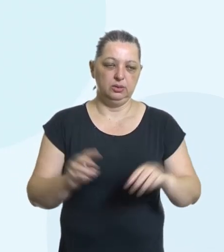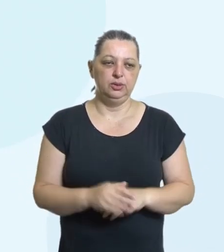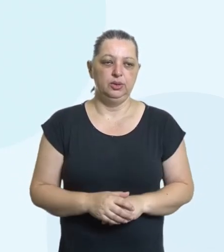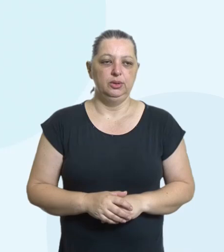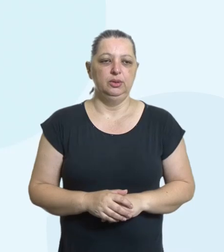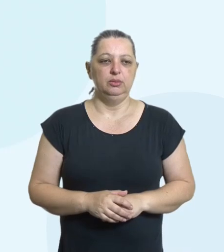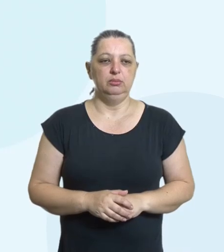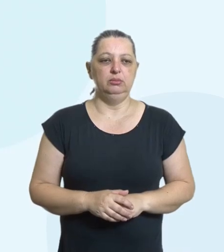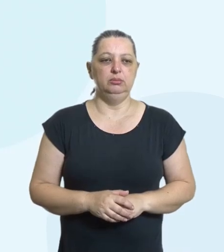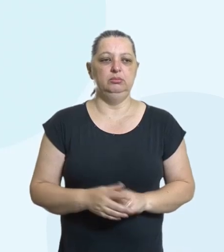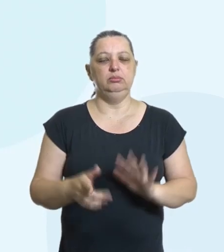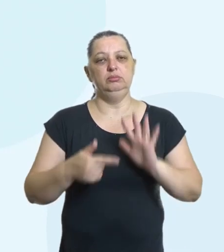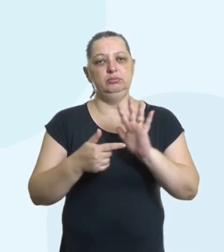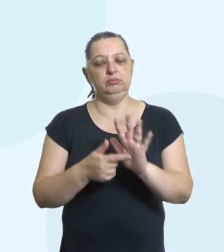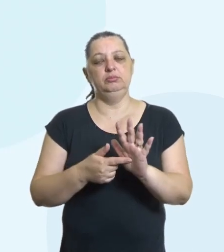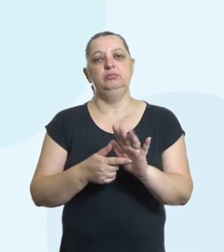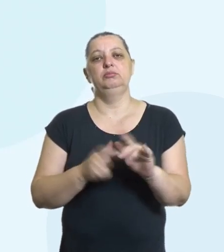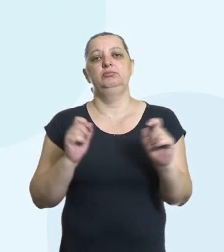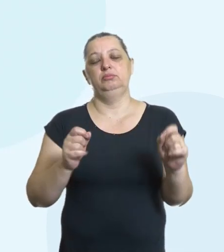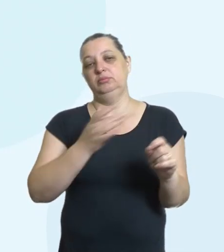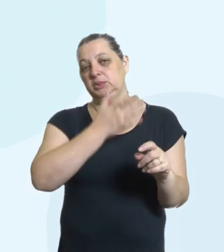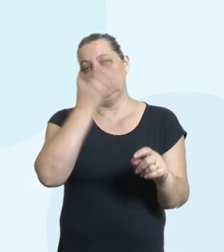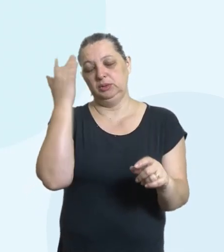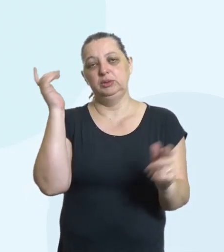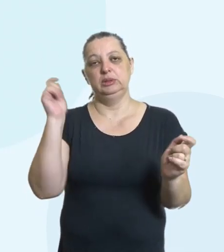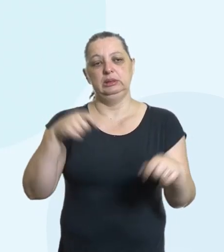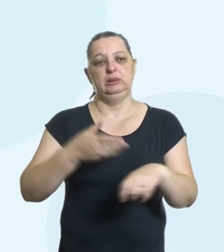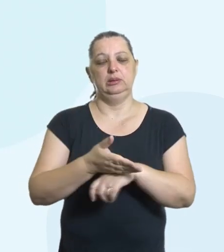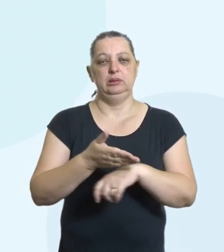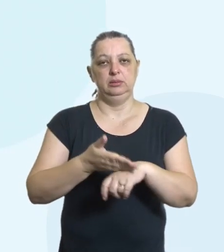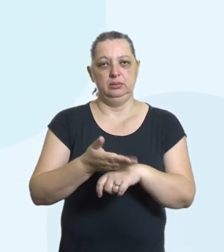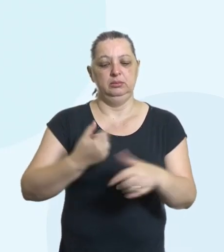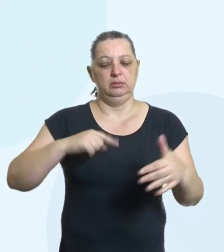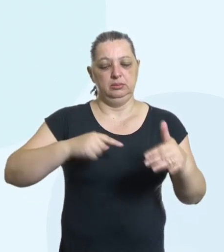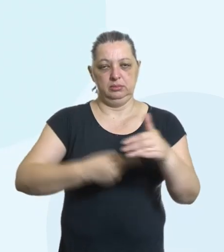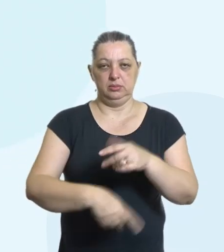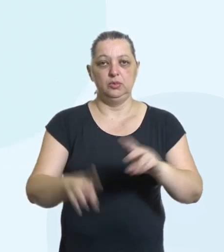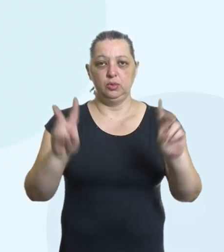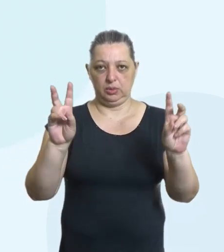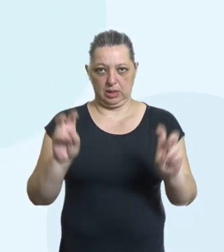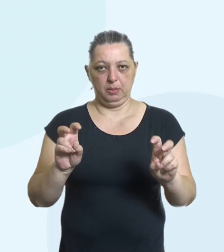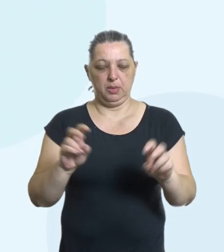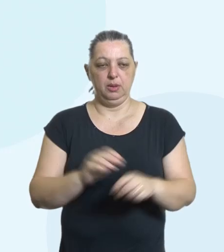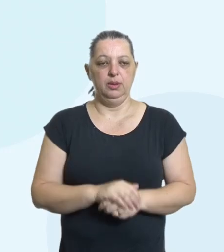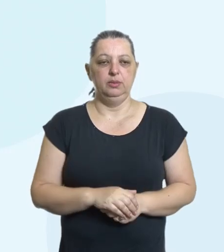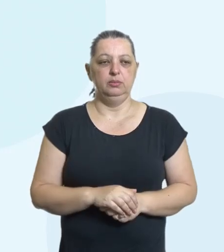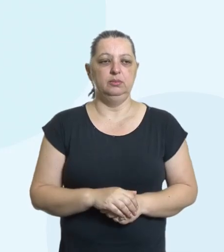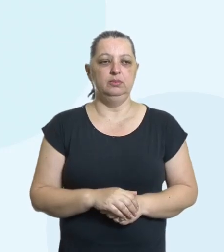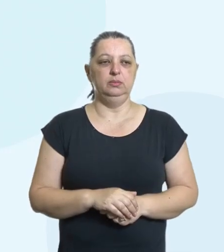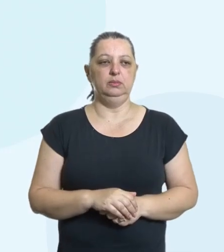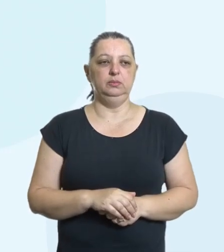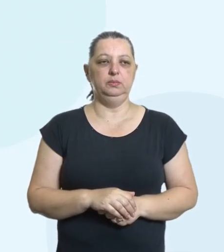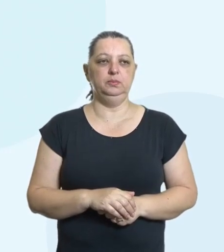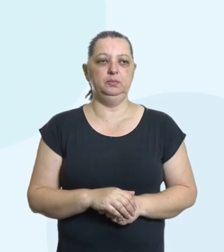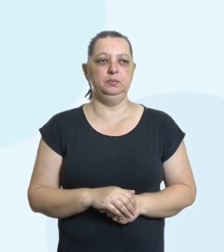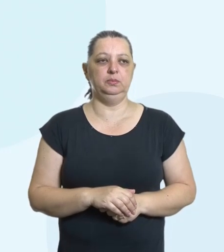pessoas podem consultar para ter mais informações aprofundadas sobre esse assunto. O próximo, por